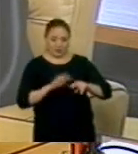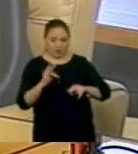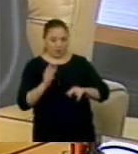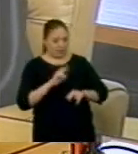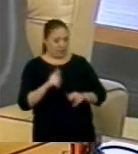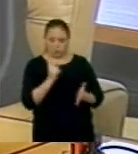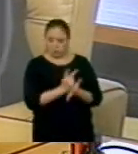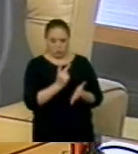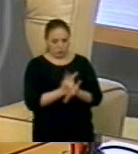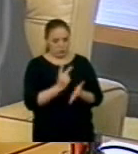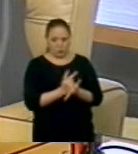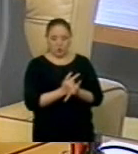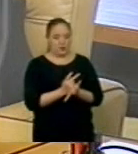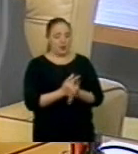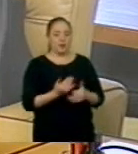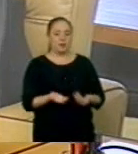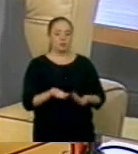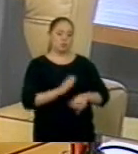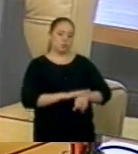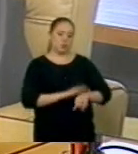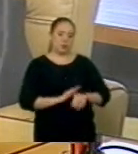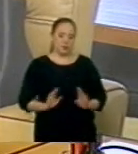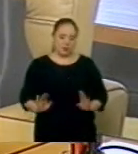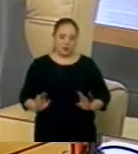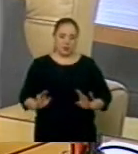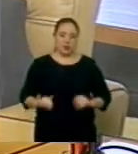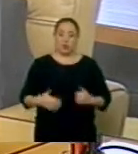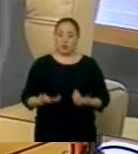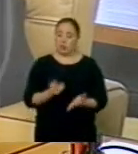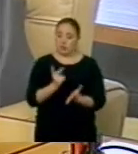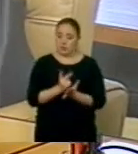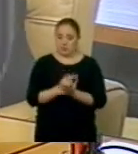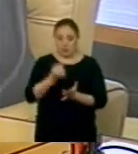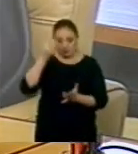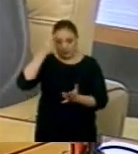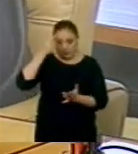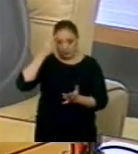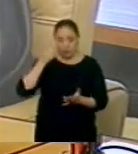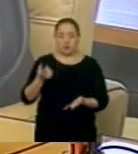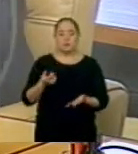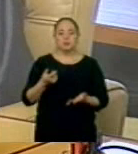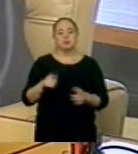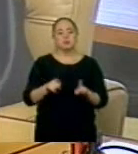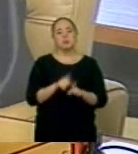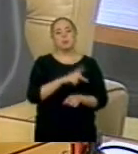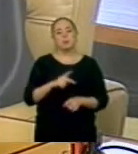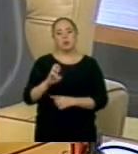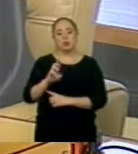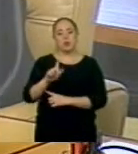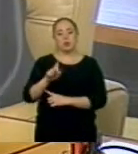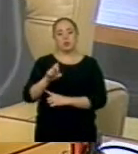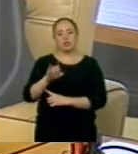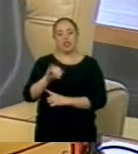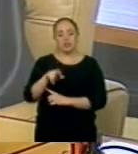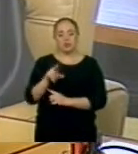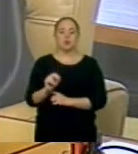persistem indefinidamente no tempo. Na mesma linha está a lição do professor Eugênio Pacelli de